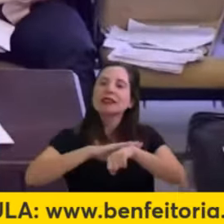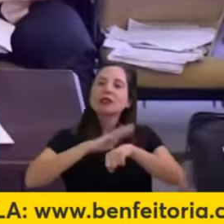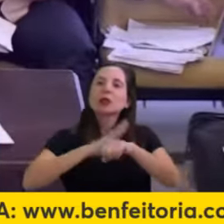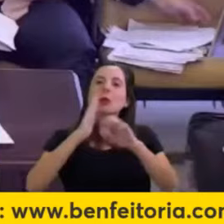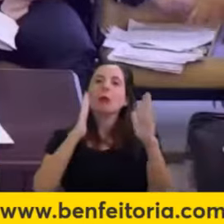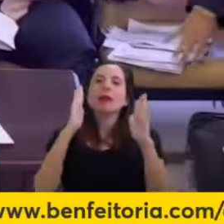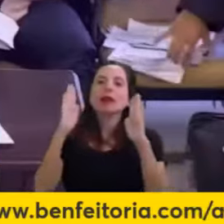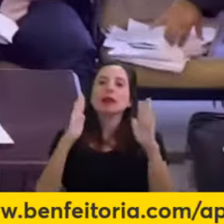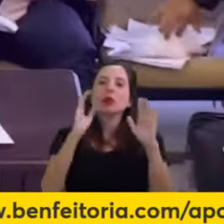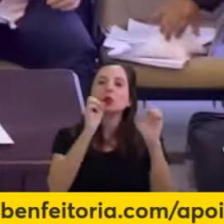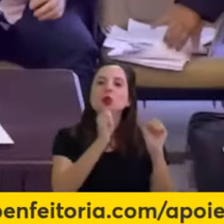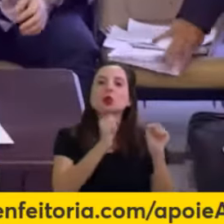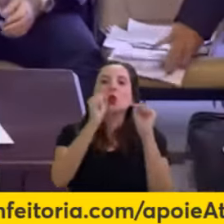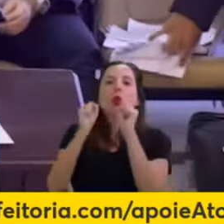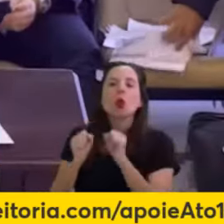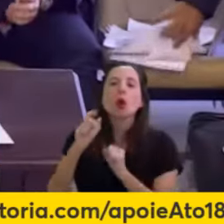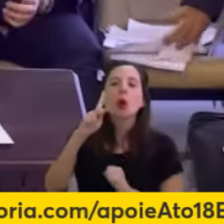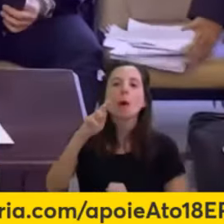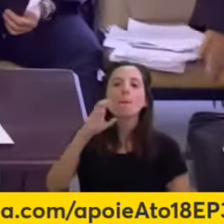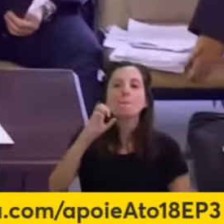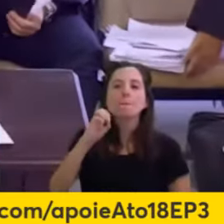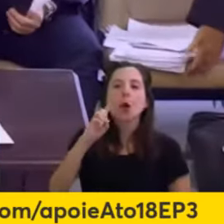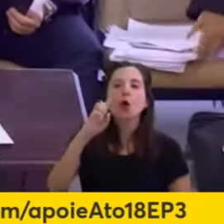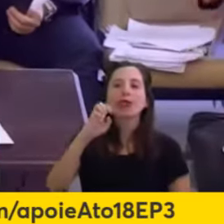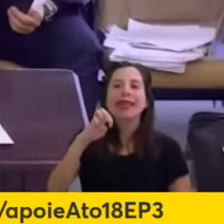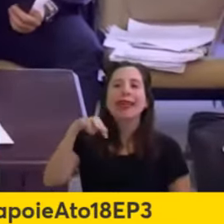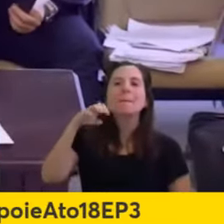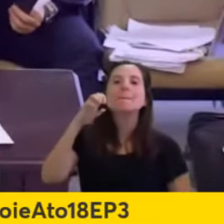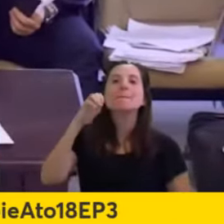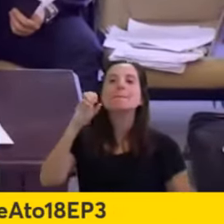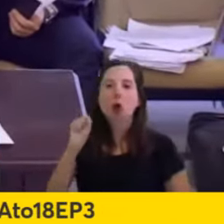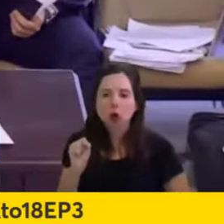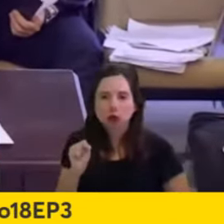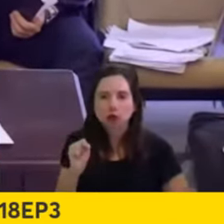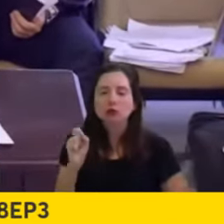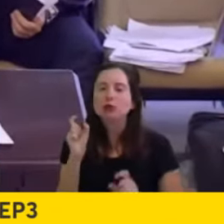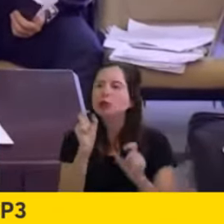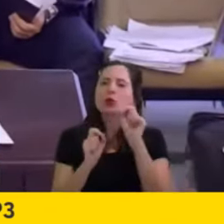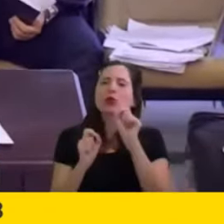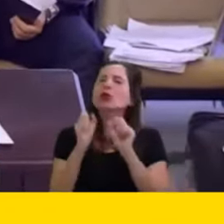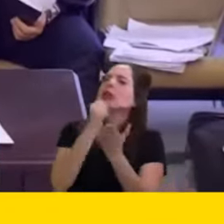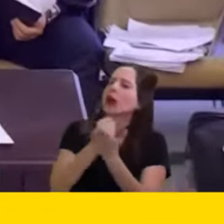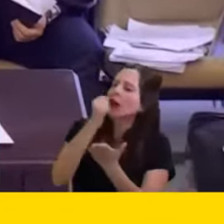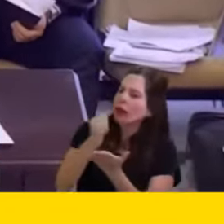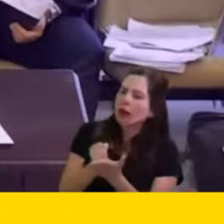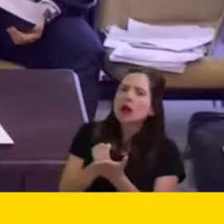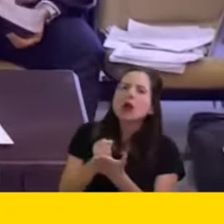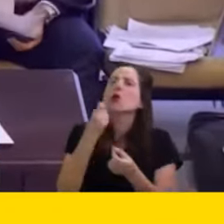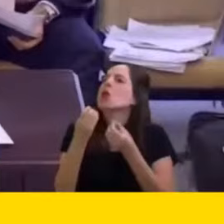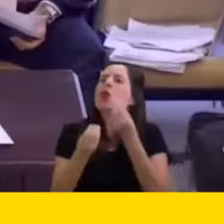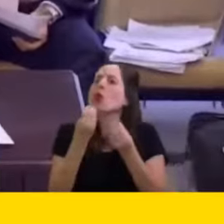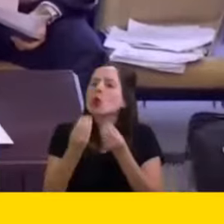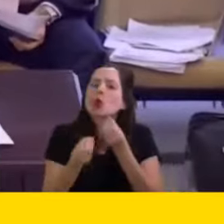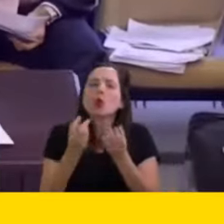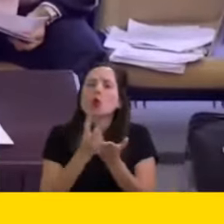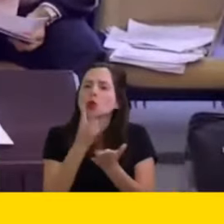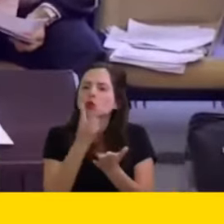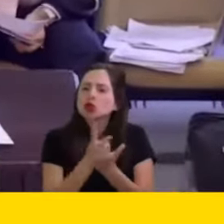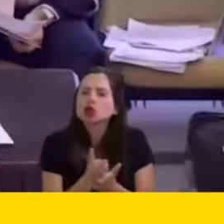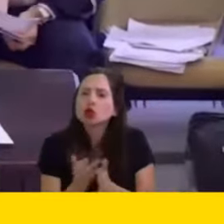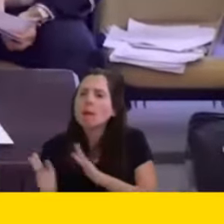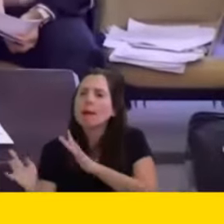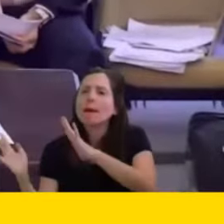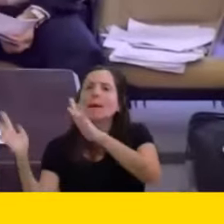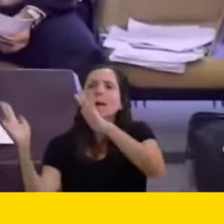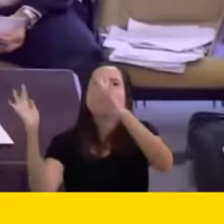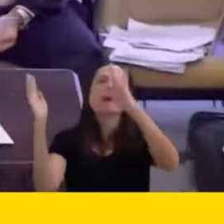podemos e não é só isso o que que tá contratado e o que que se prosseguiu durante toda a pré-campanha até a